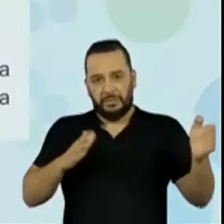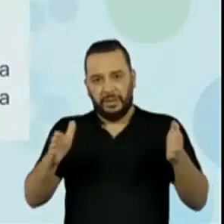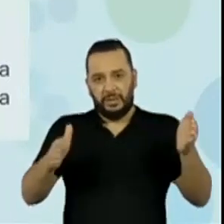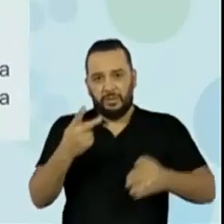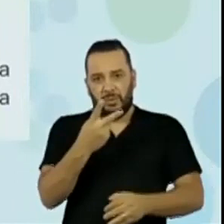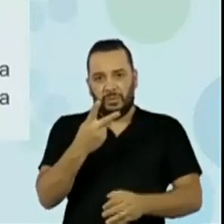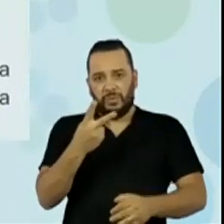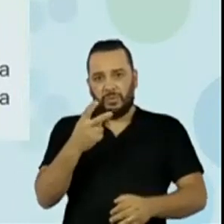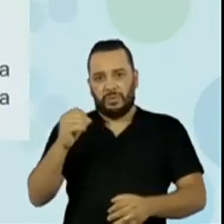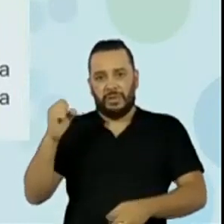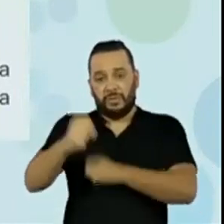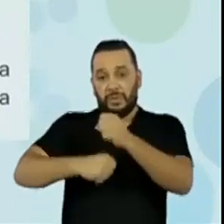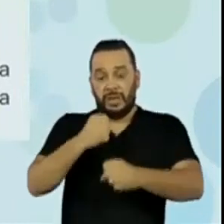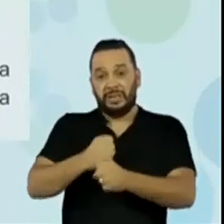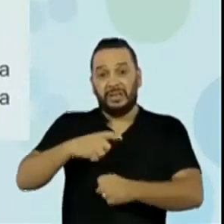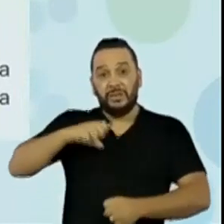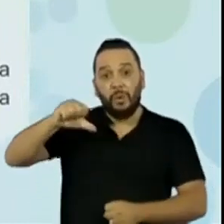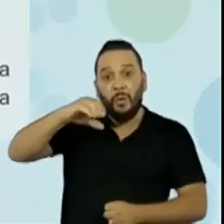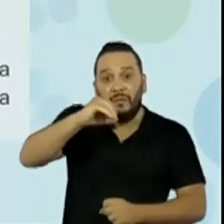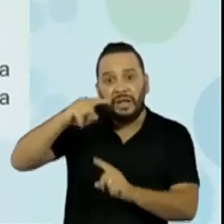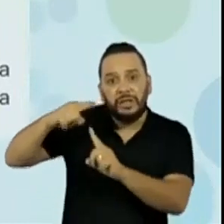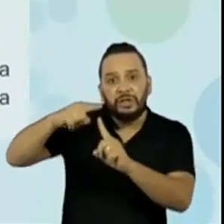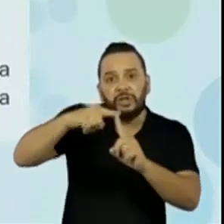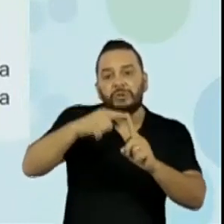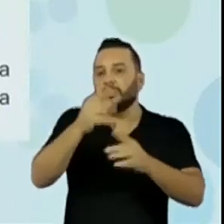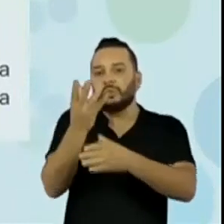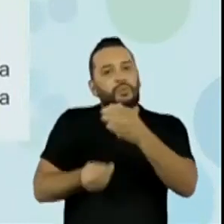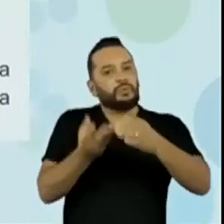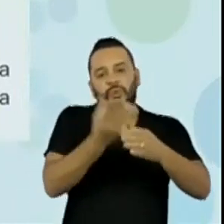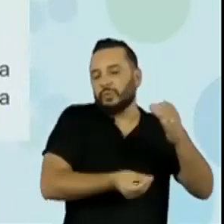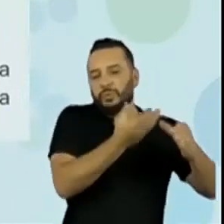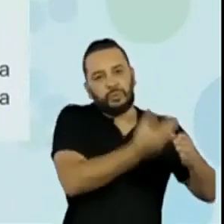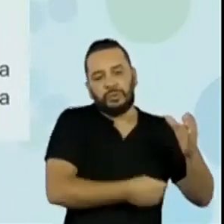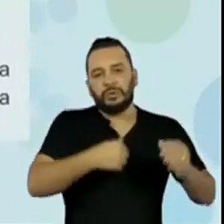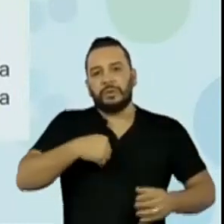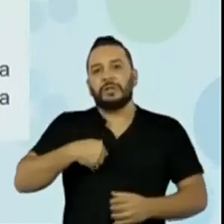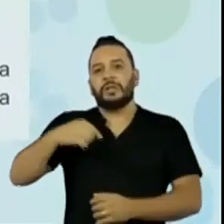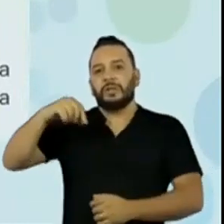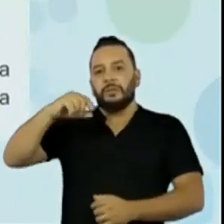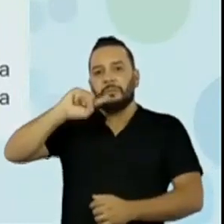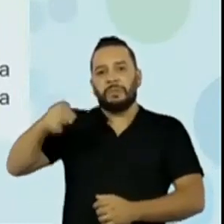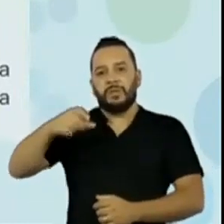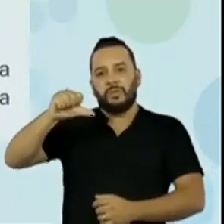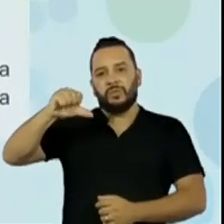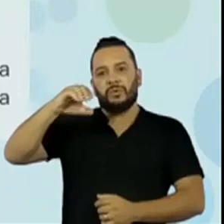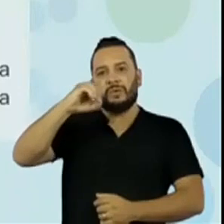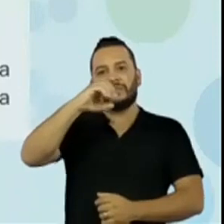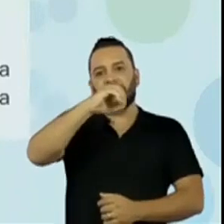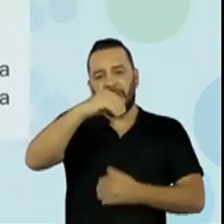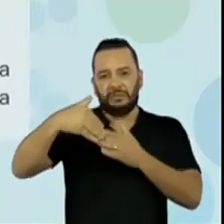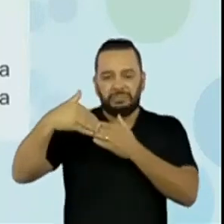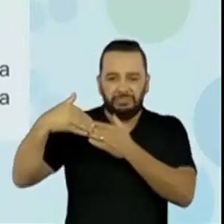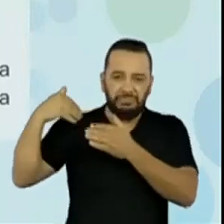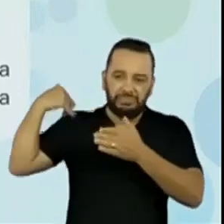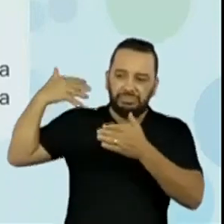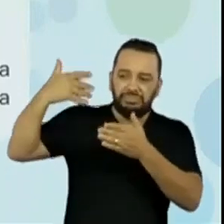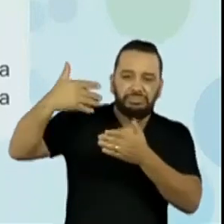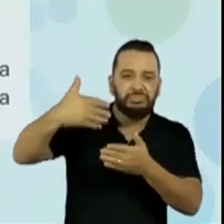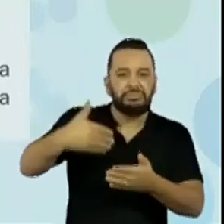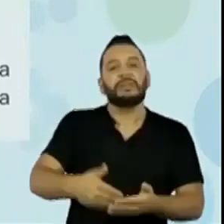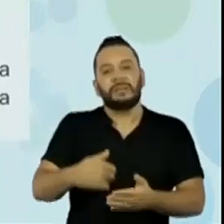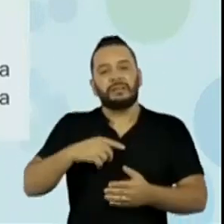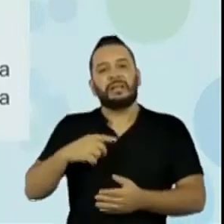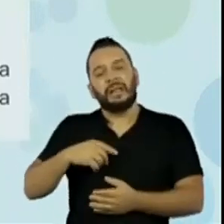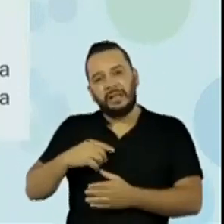anos, 90 espécies desapareceram. E de 1900 em diante, calcula-se que desapareça uma espécie